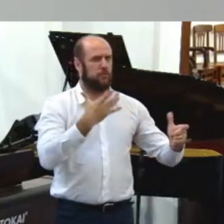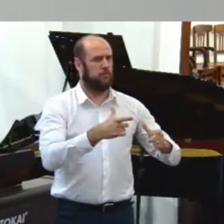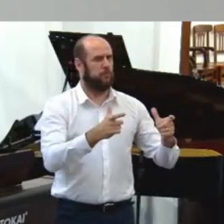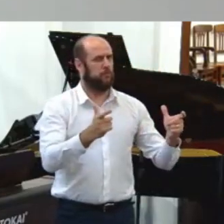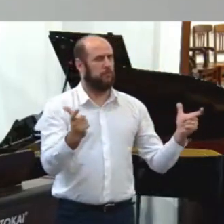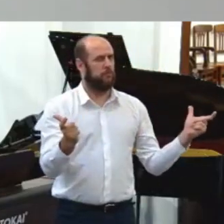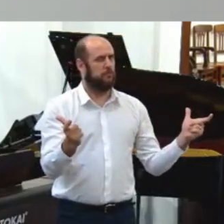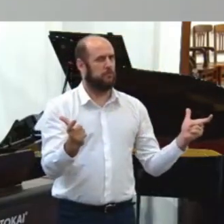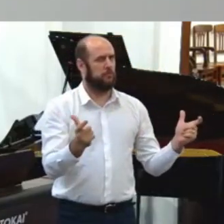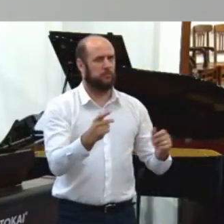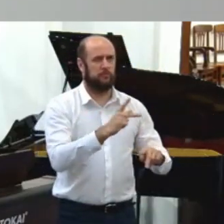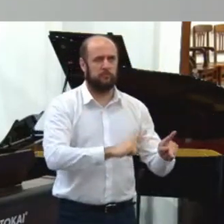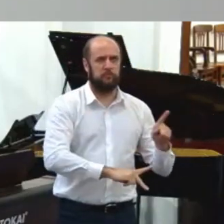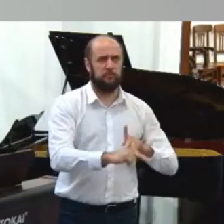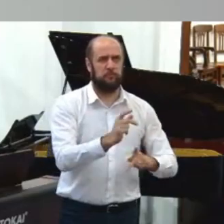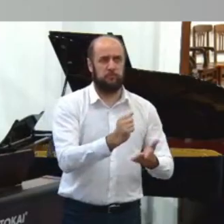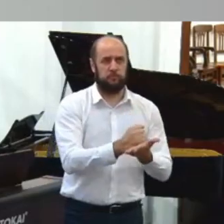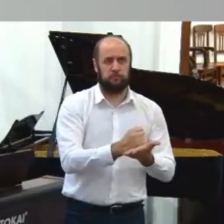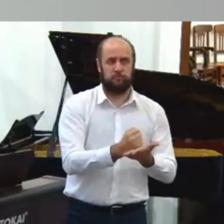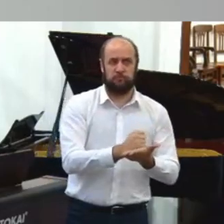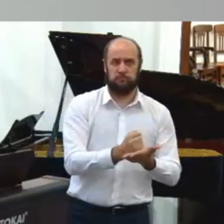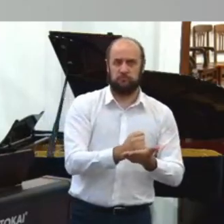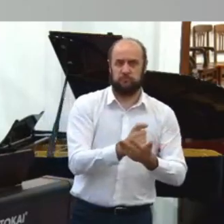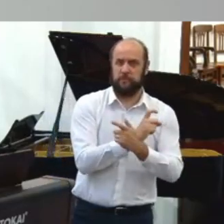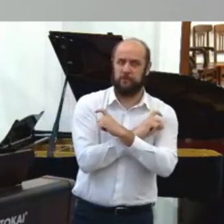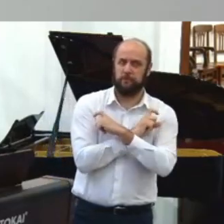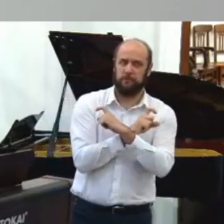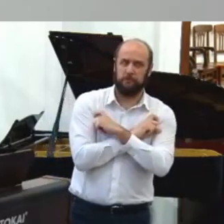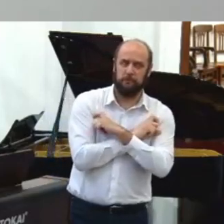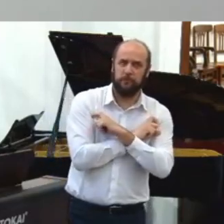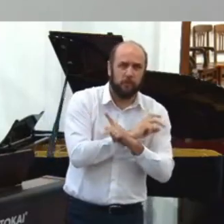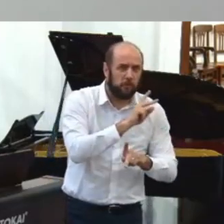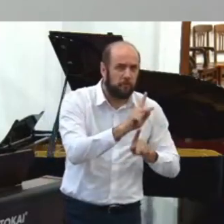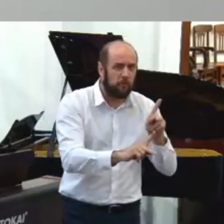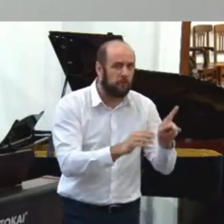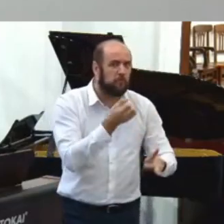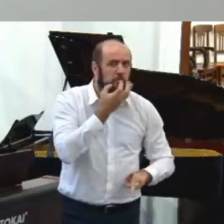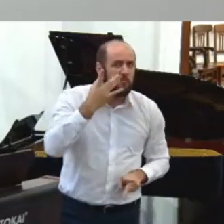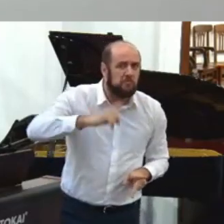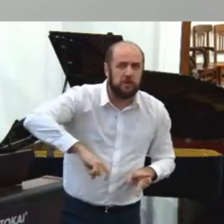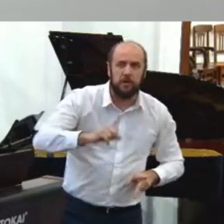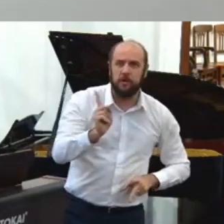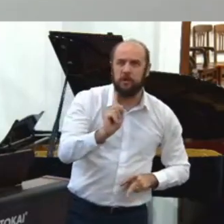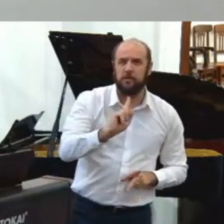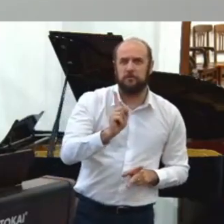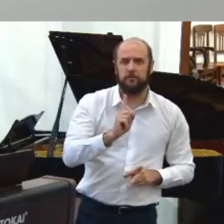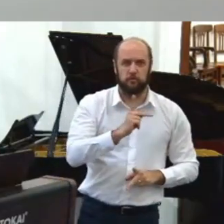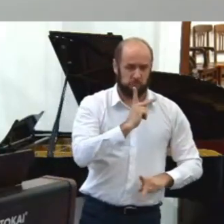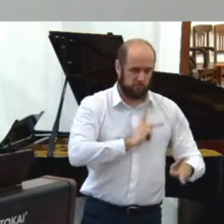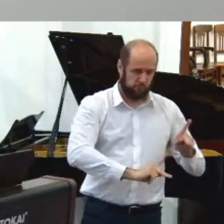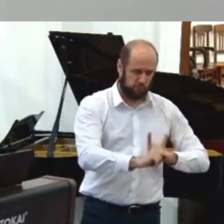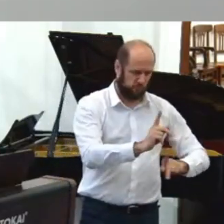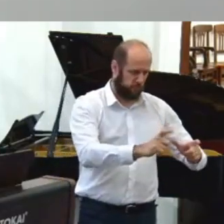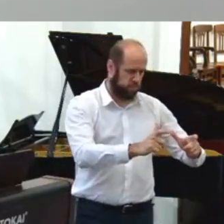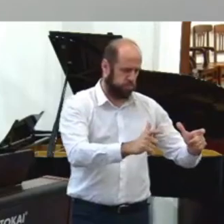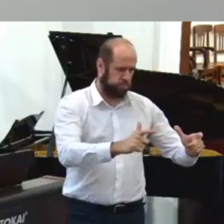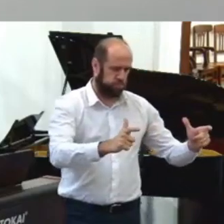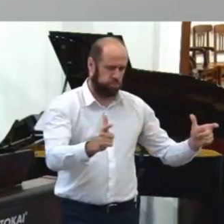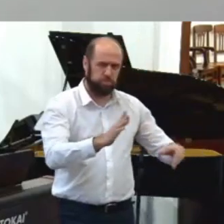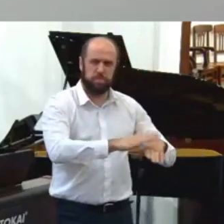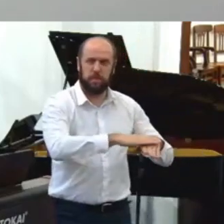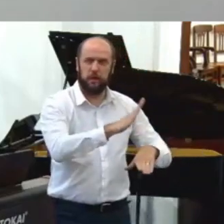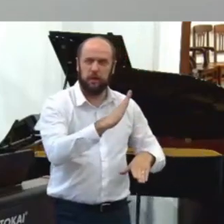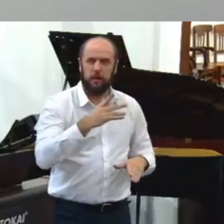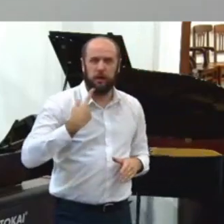demais, este povo vai dominar o Egito. Este povo não é bem-vindo. Se este povo continuar crescendo da forma como